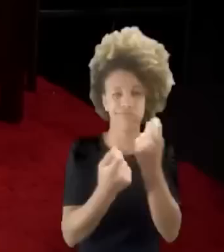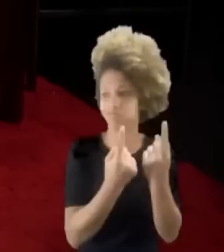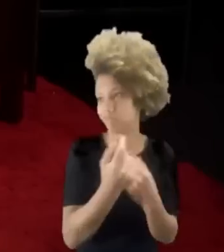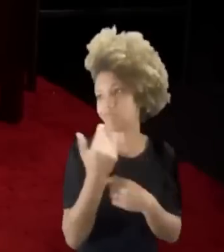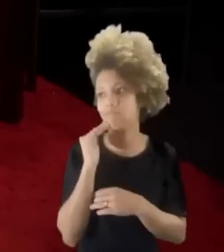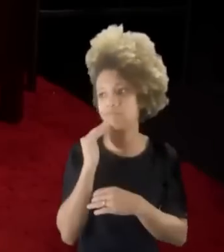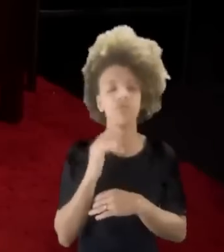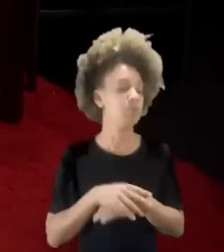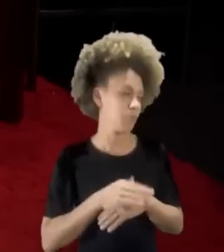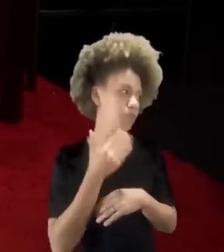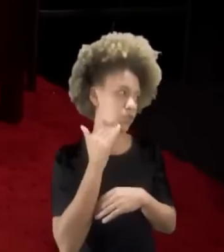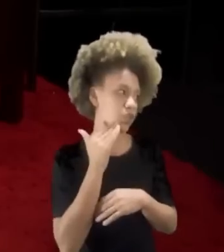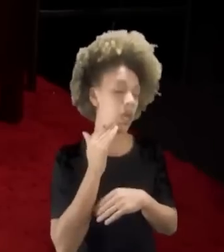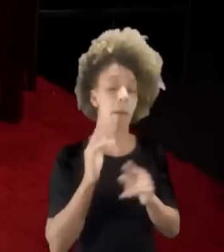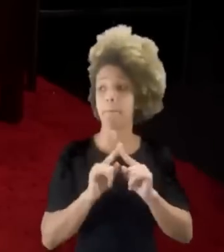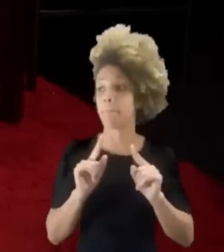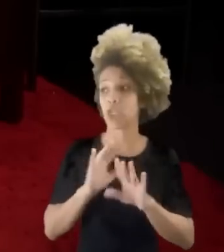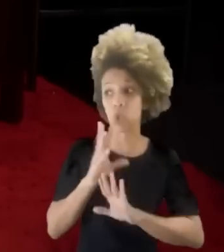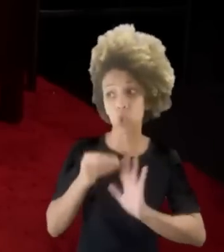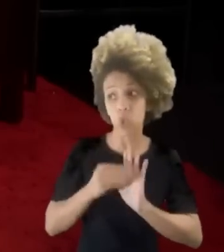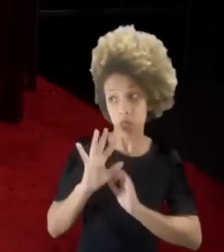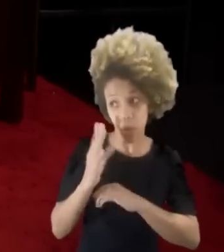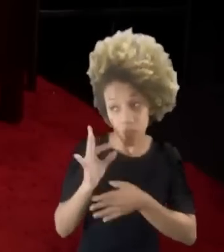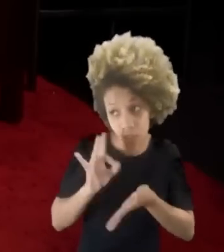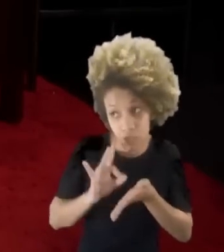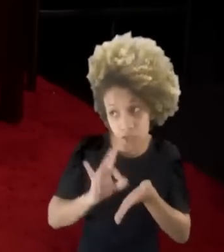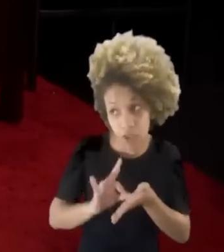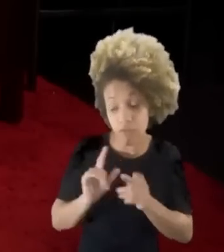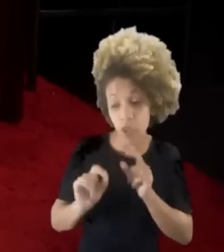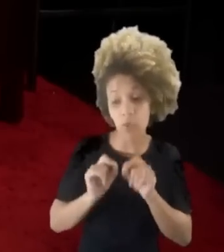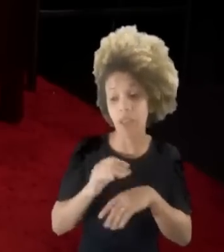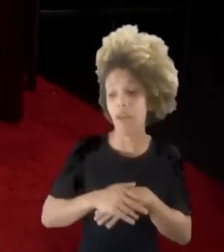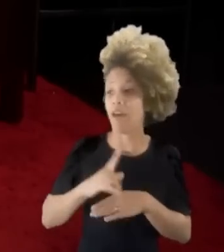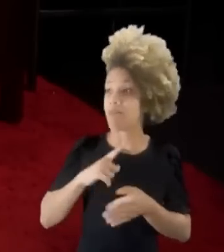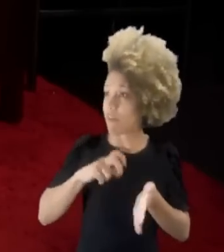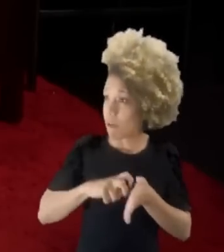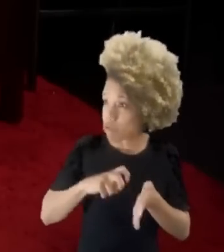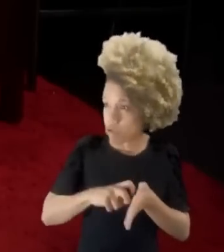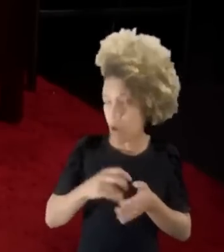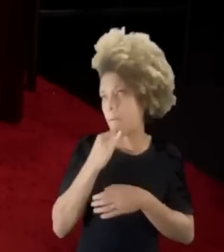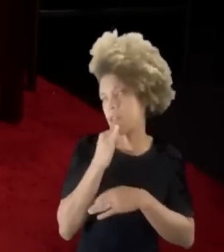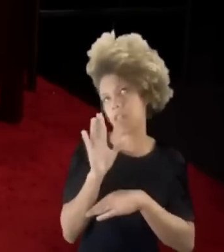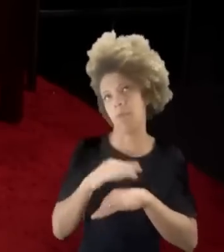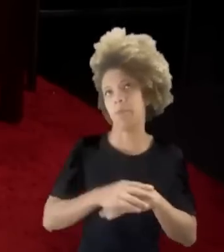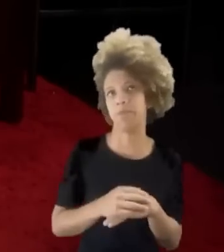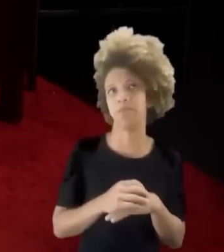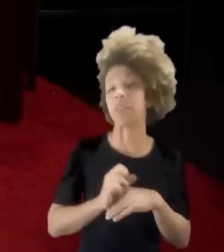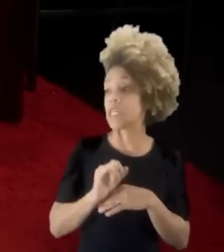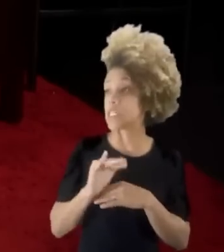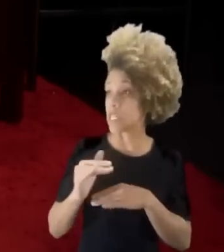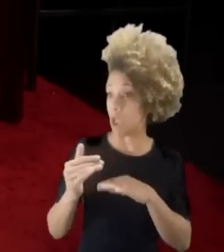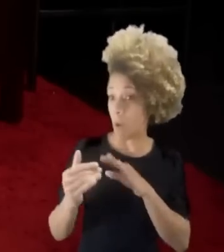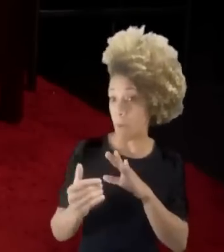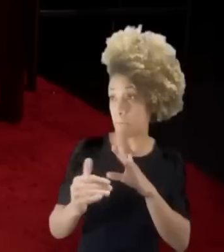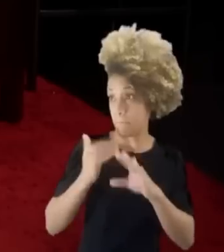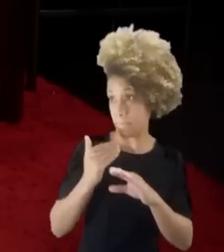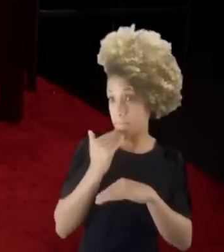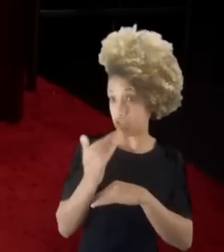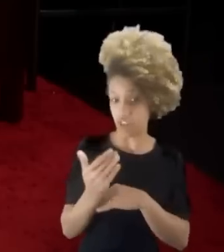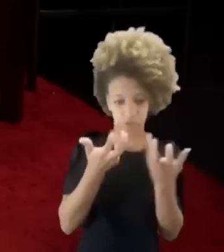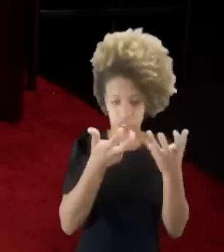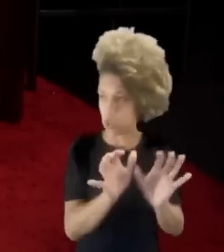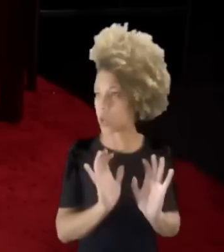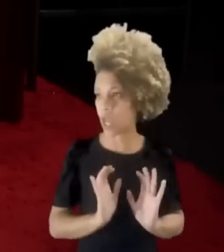o o o que acontece de fato mané que tem muito castigo no aplicativo por exemplo se tocar um pedido e você não aceitar